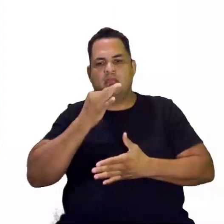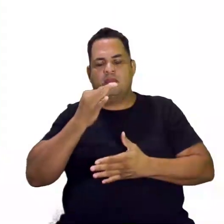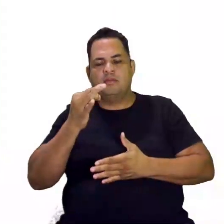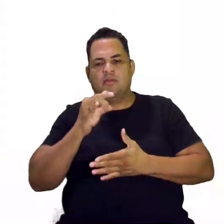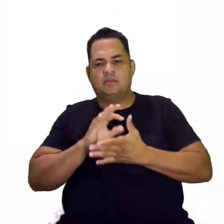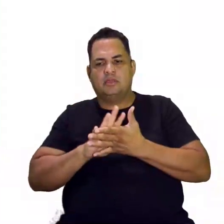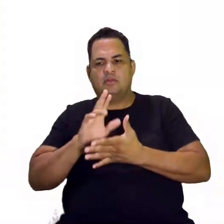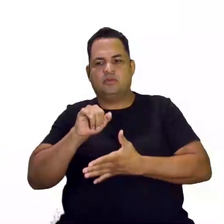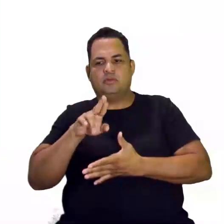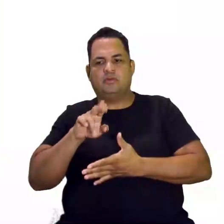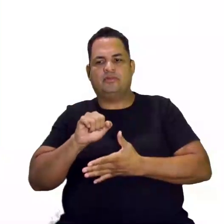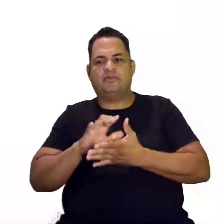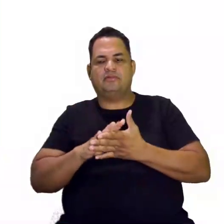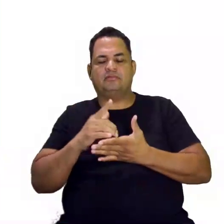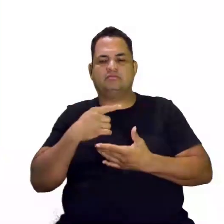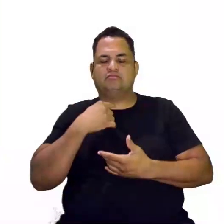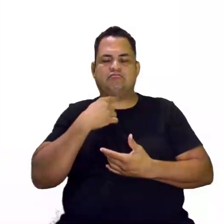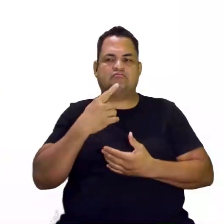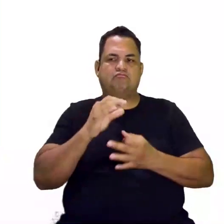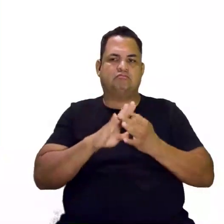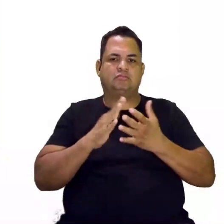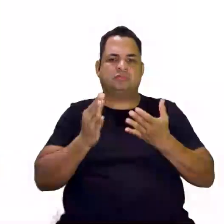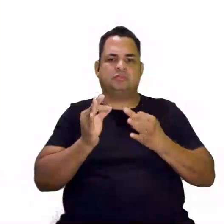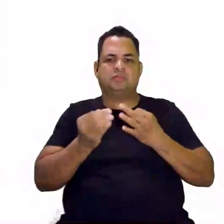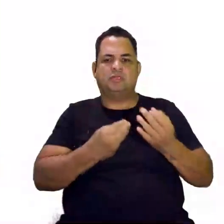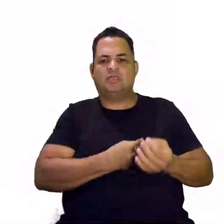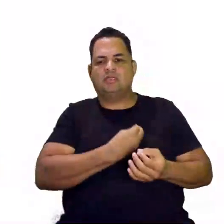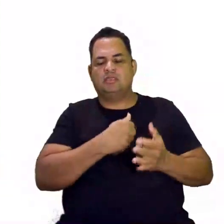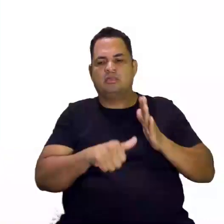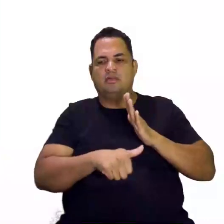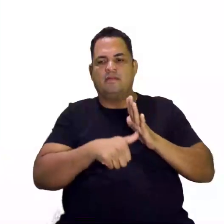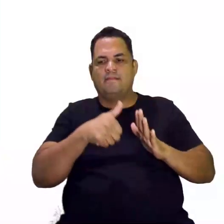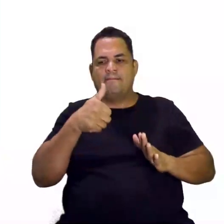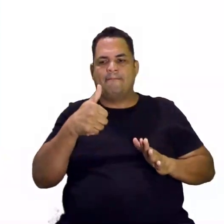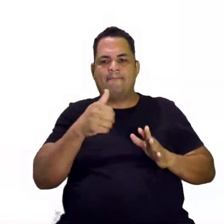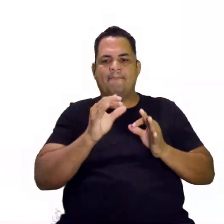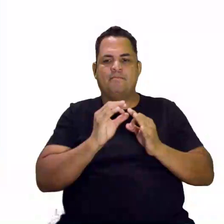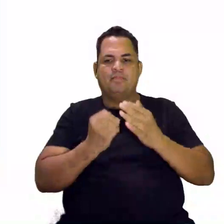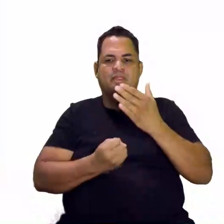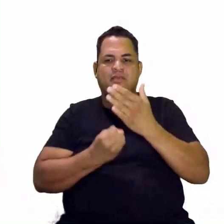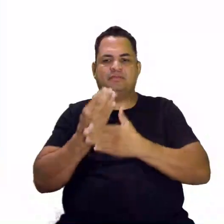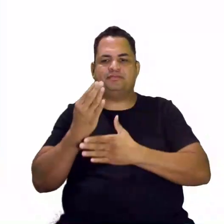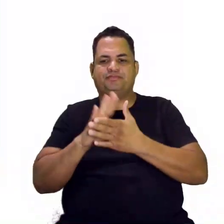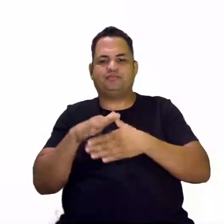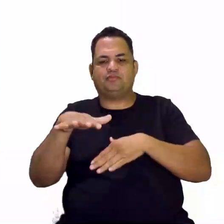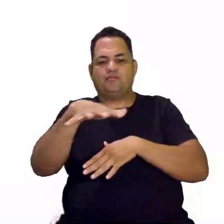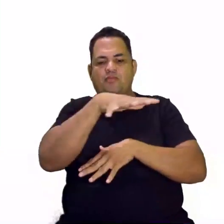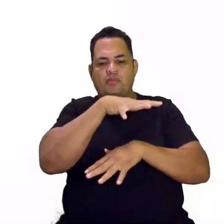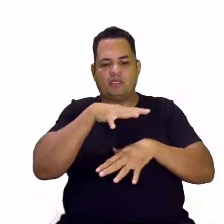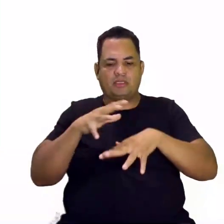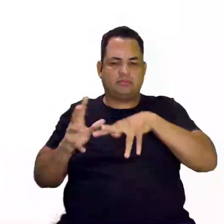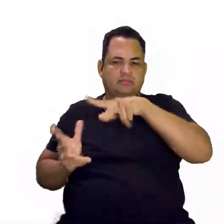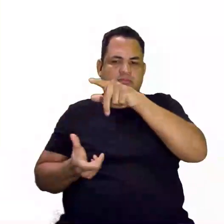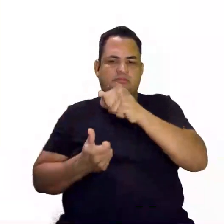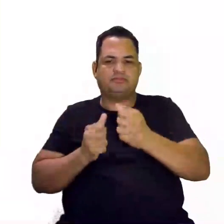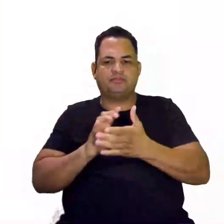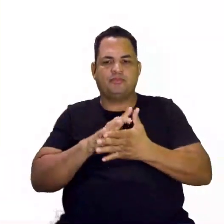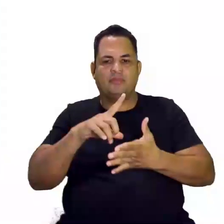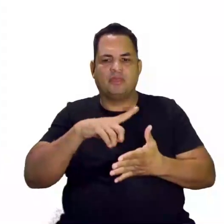autotrófica diziam, não tem como esses primeiros seres surgirem aí na superfície da Terra. Tem